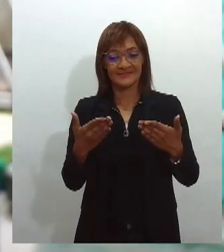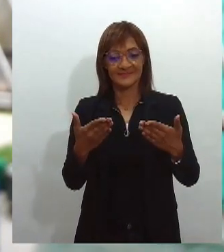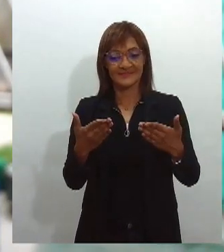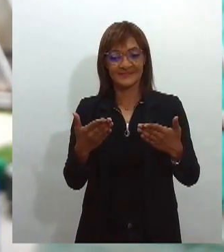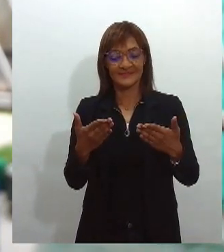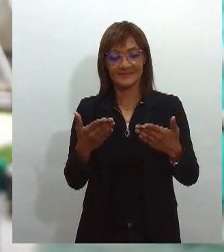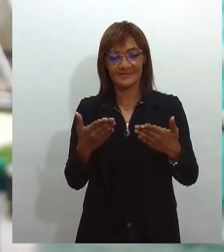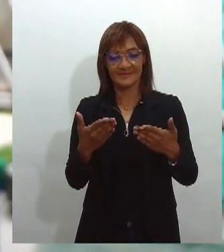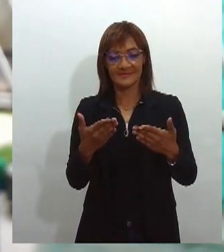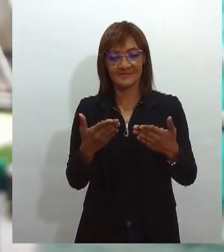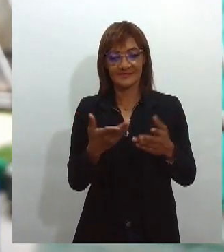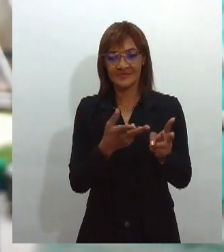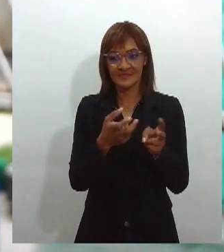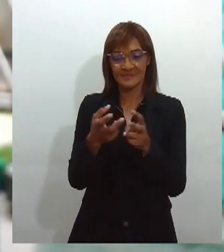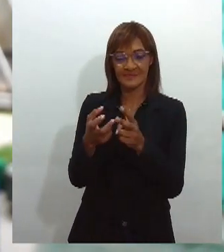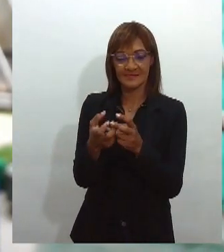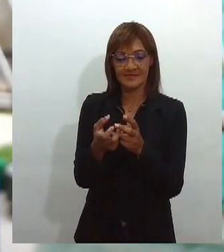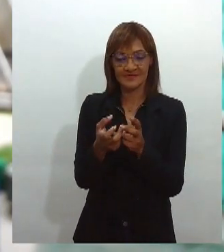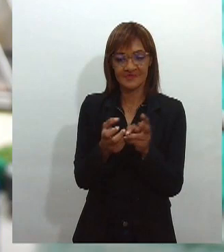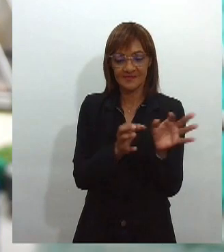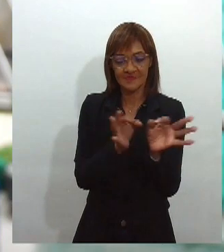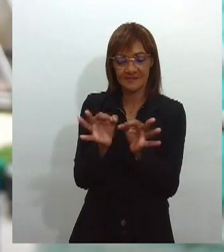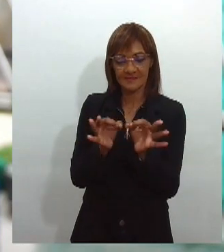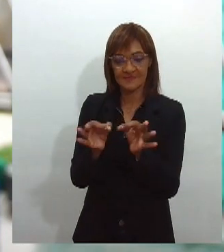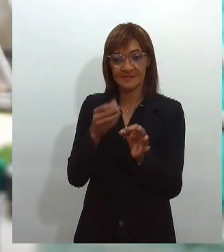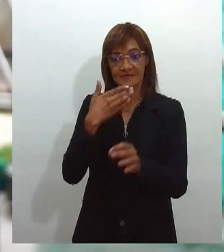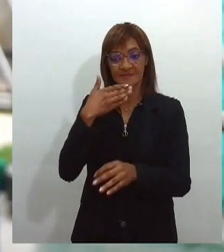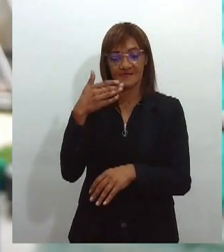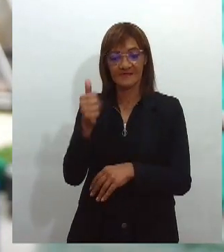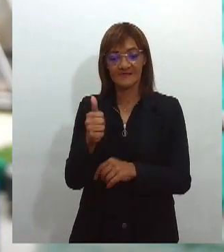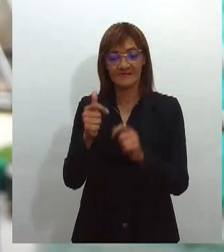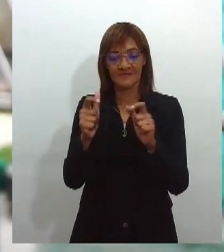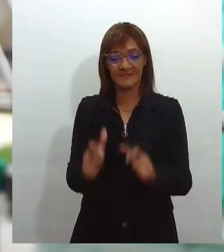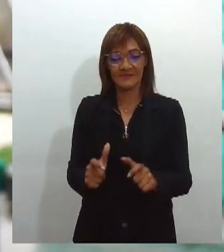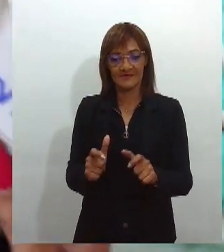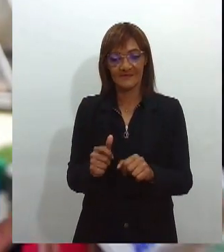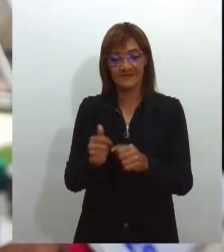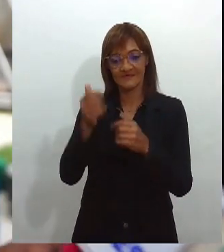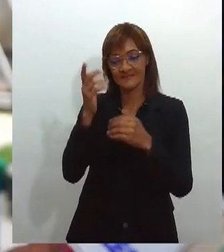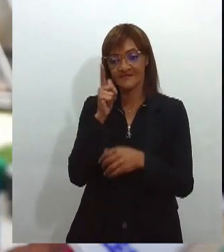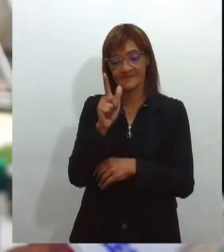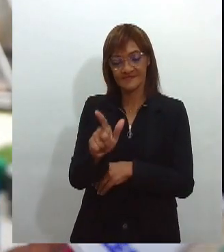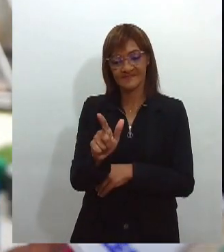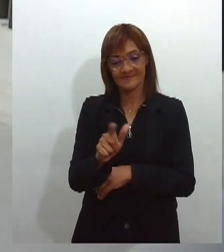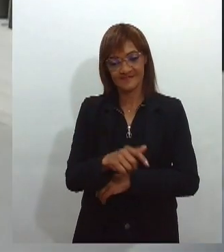Toda benfeitoria que traz para o bairro, a gente só tem a ganhar com isso aqui.